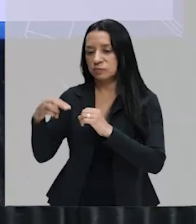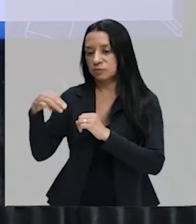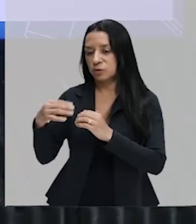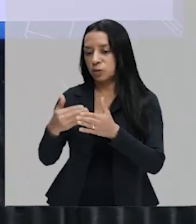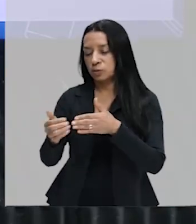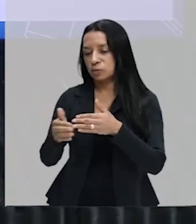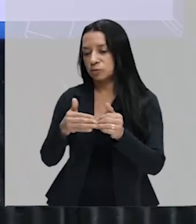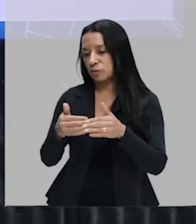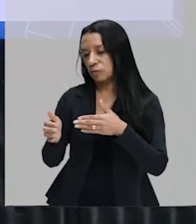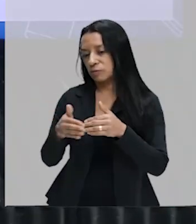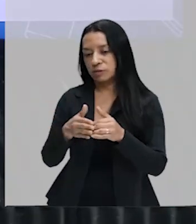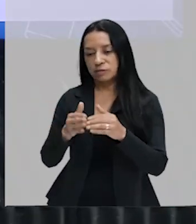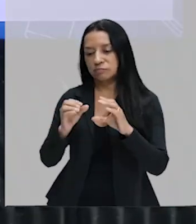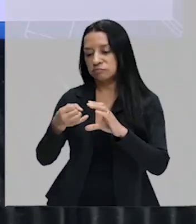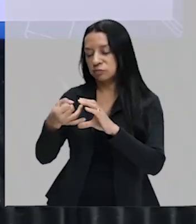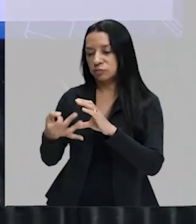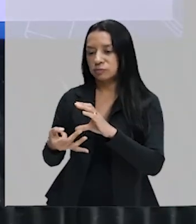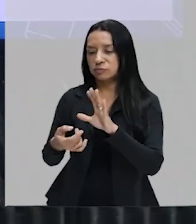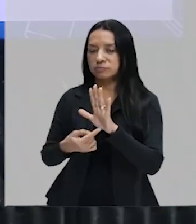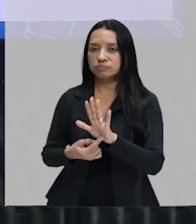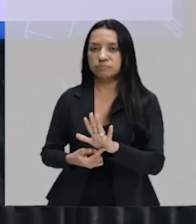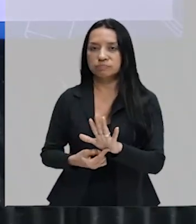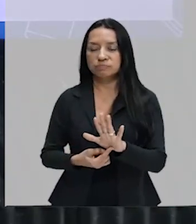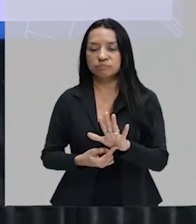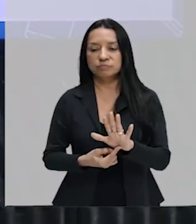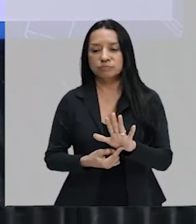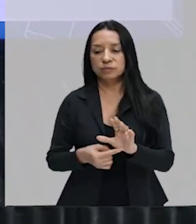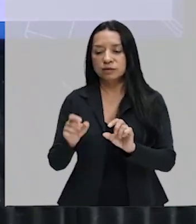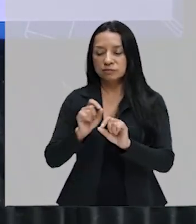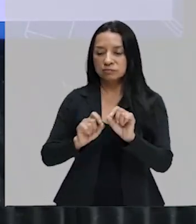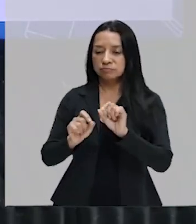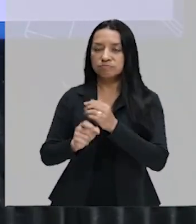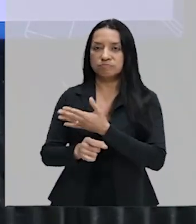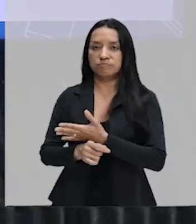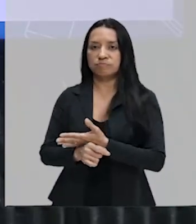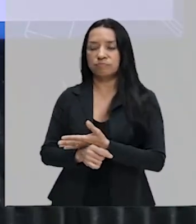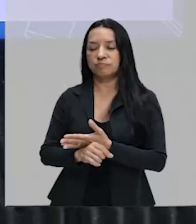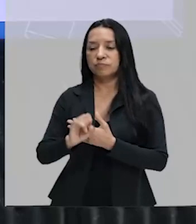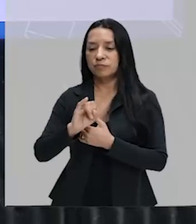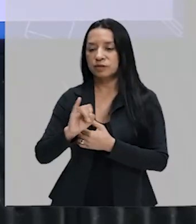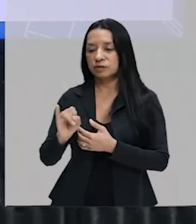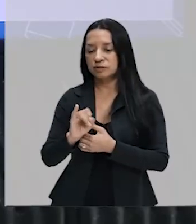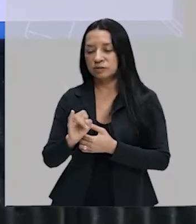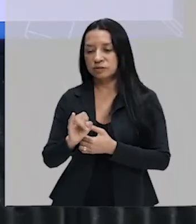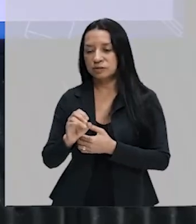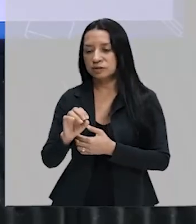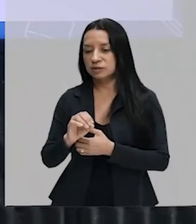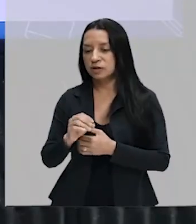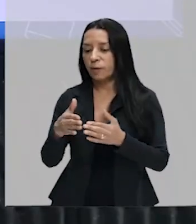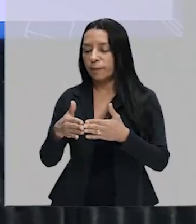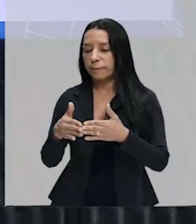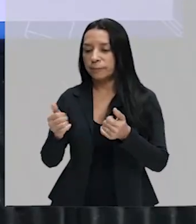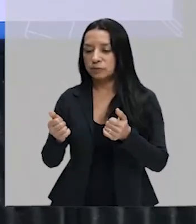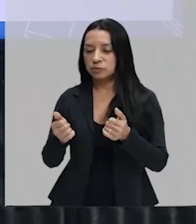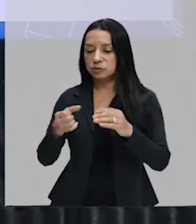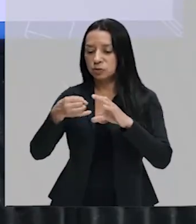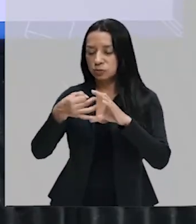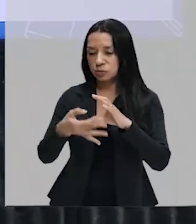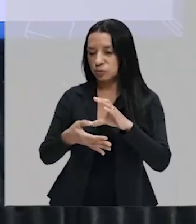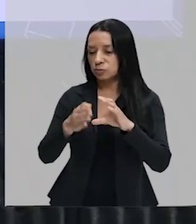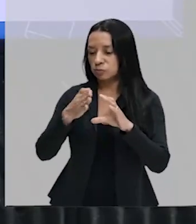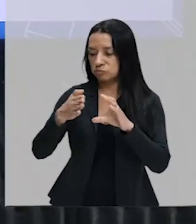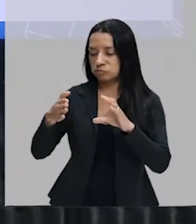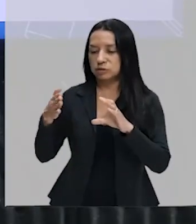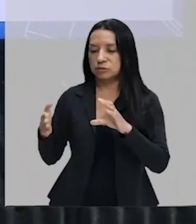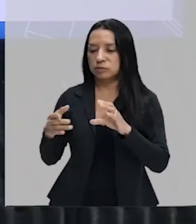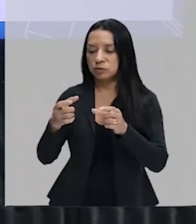de qualquer conjunto dado, tá bom? Então, para esse caso aqui, Se por acaso fosse solicitado o conjunto das partes,